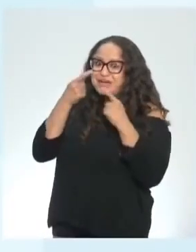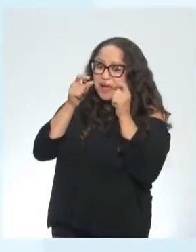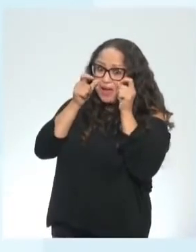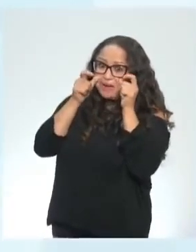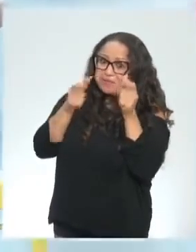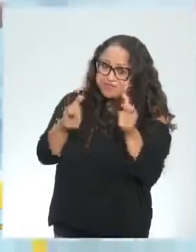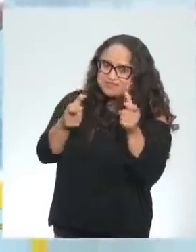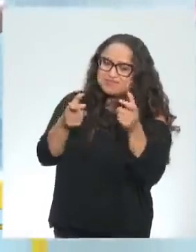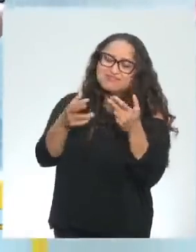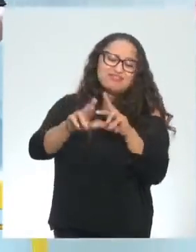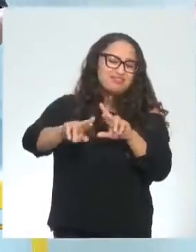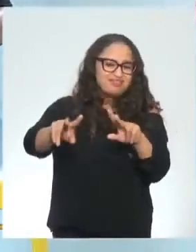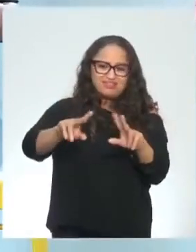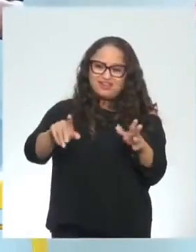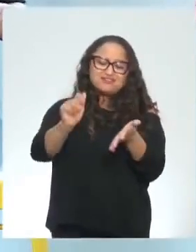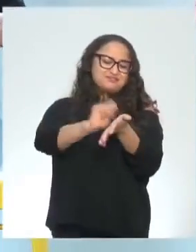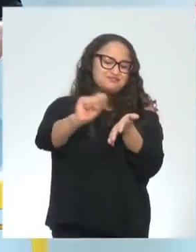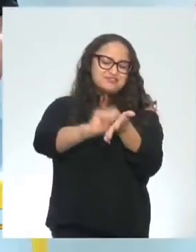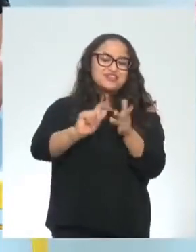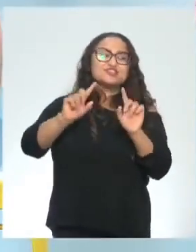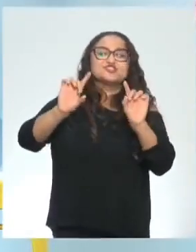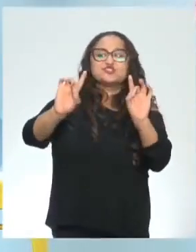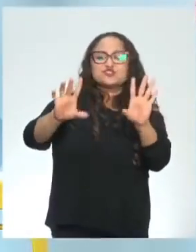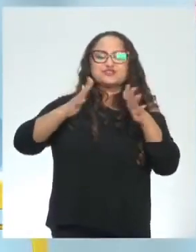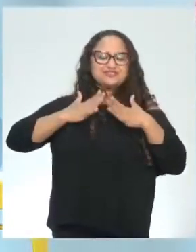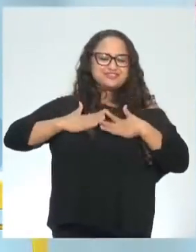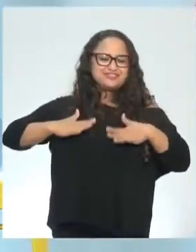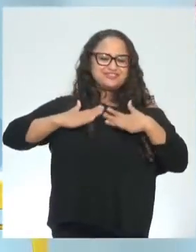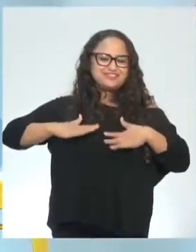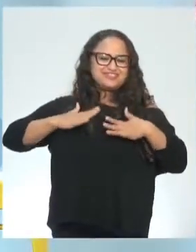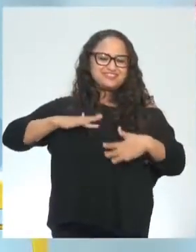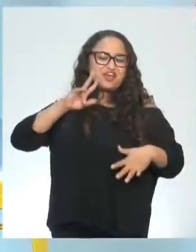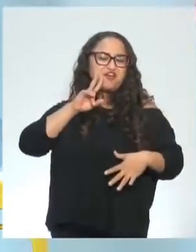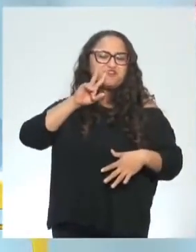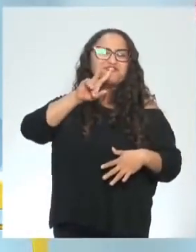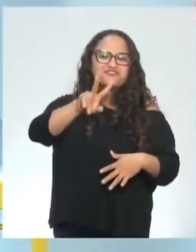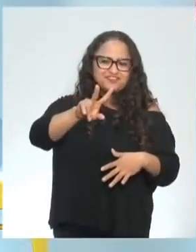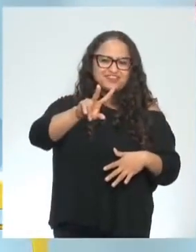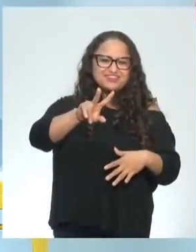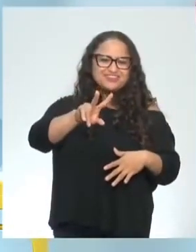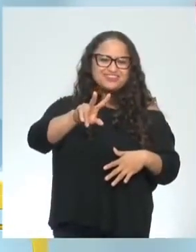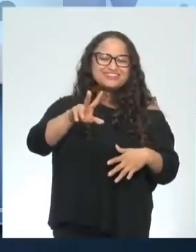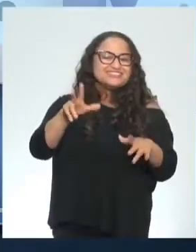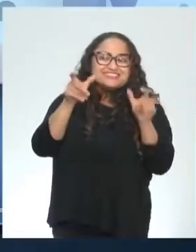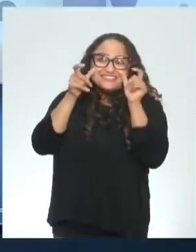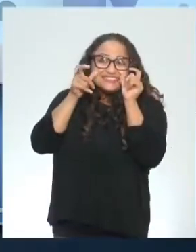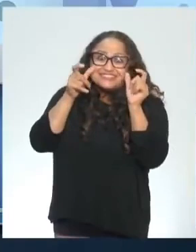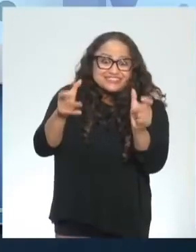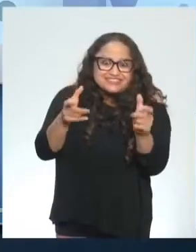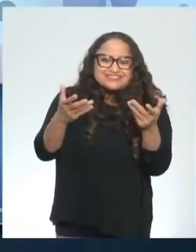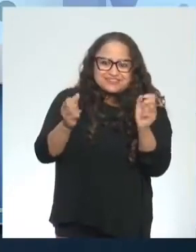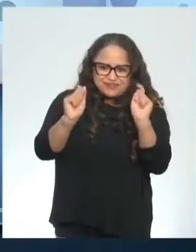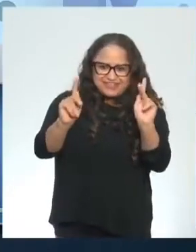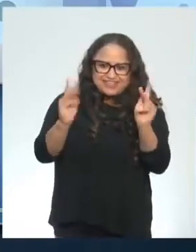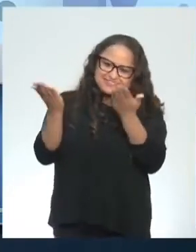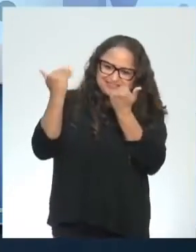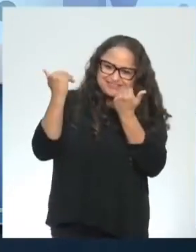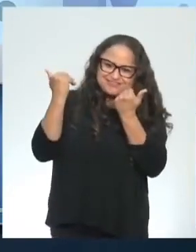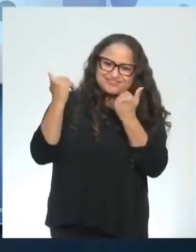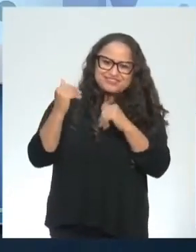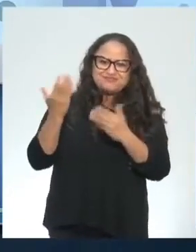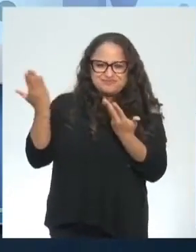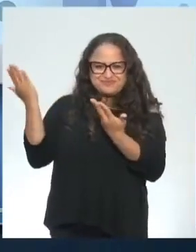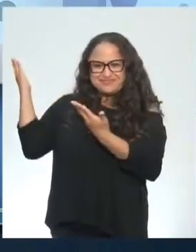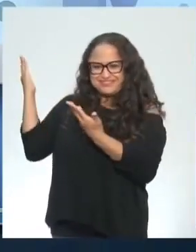não precisa fazer nada né para tomar nota é só para relaxar assistir e apreciar beleza vamos lá então